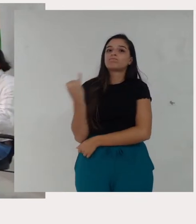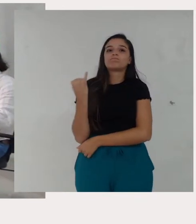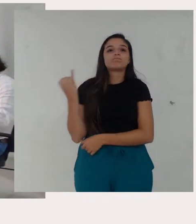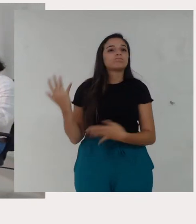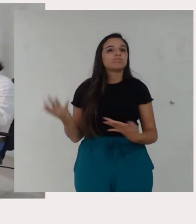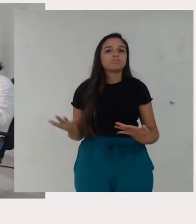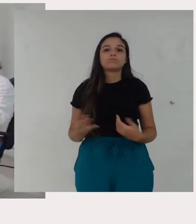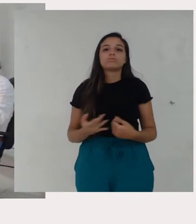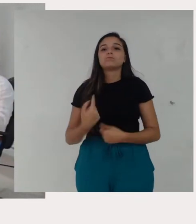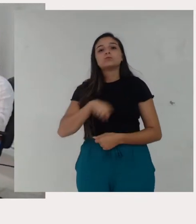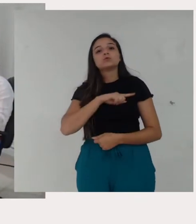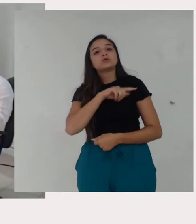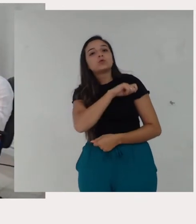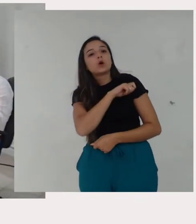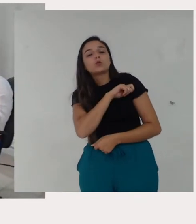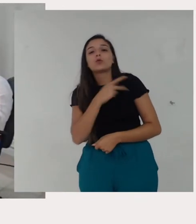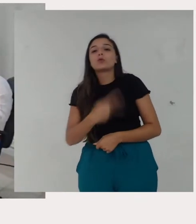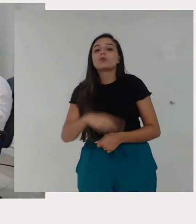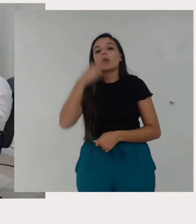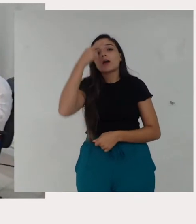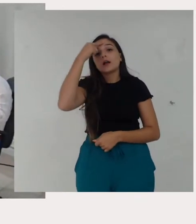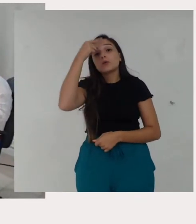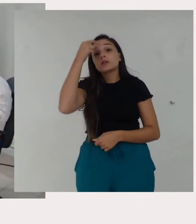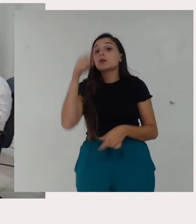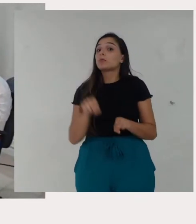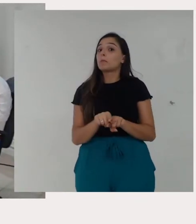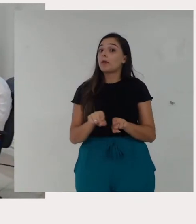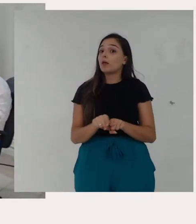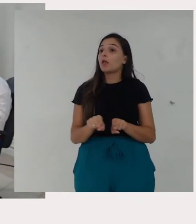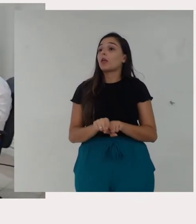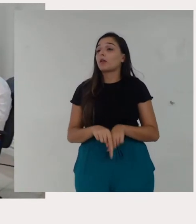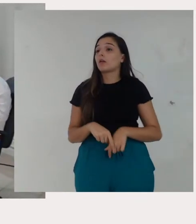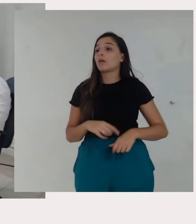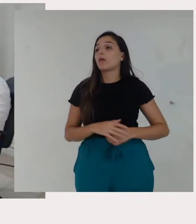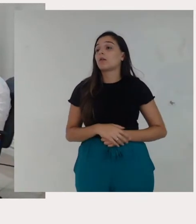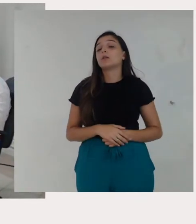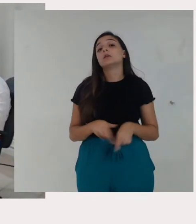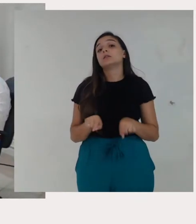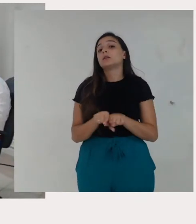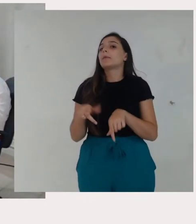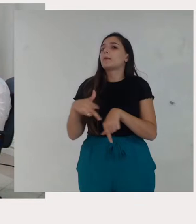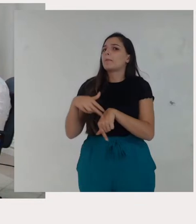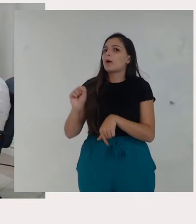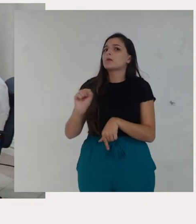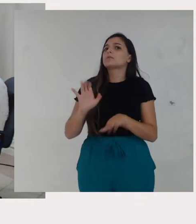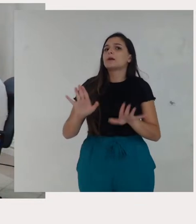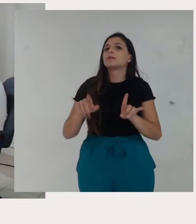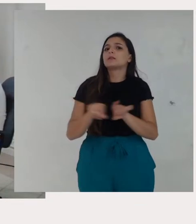Nossos alunos também da graduação, né, da pós, mas...